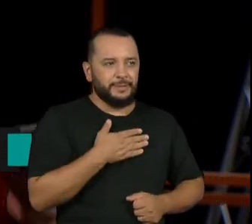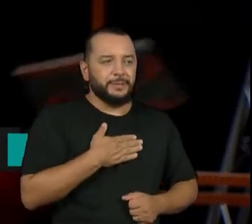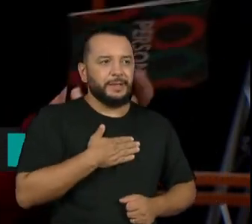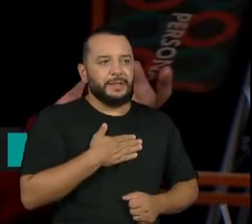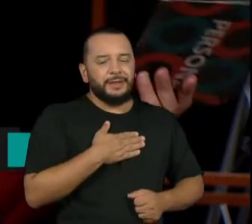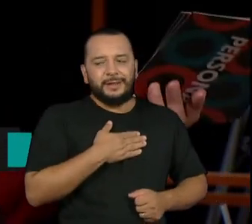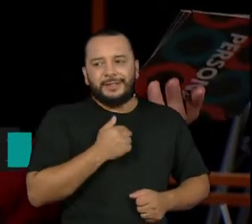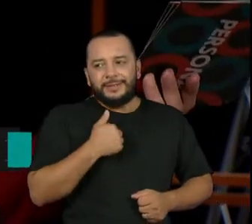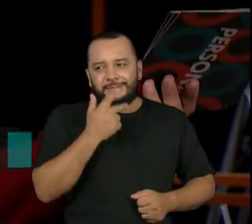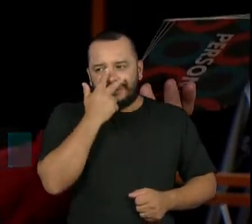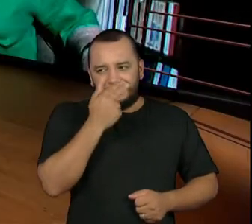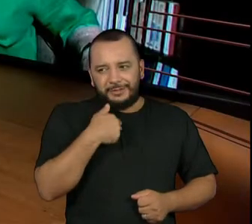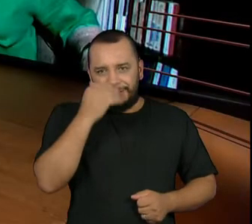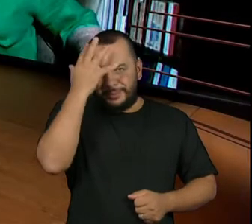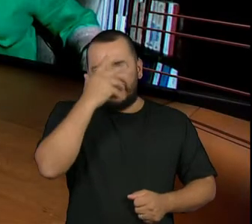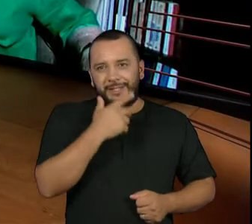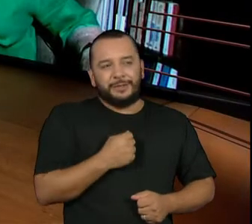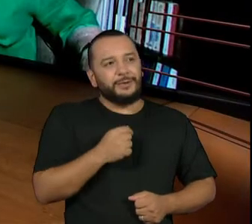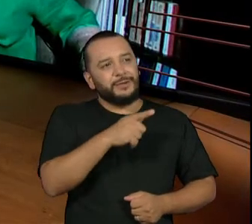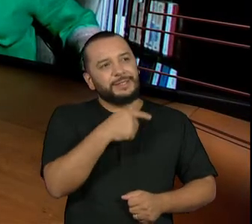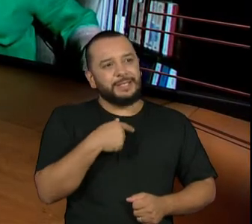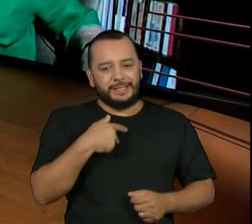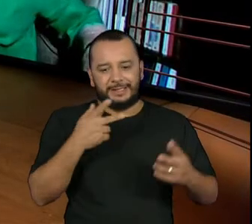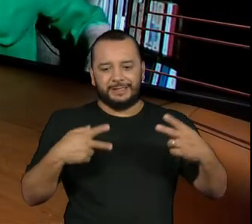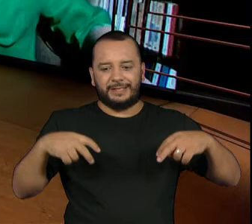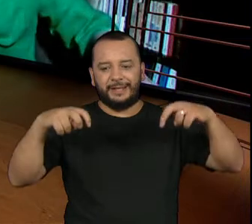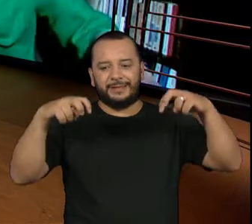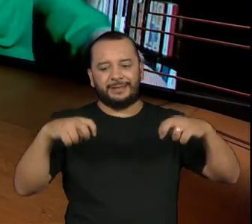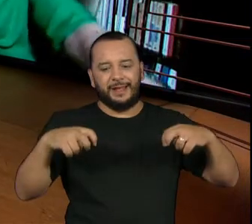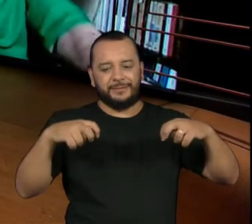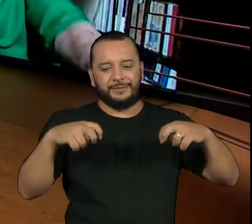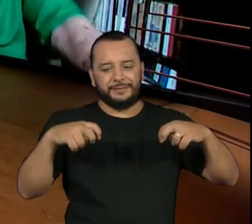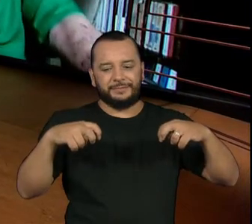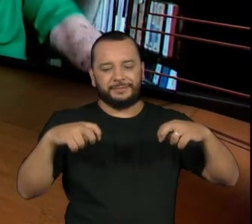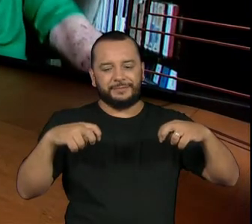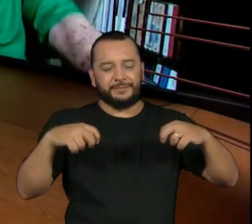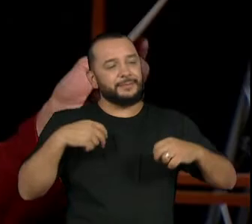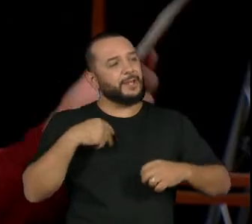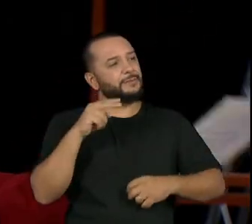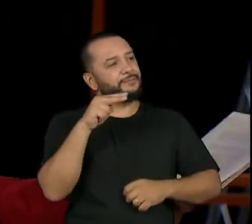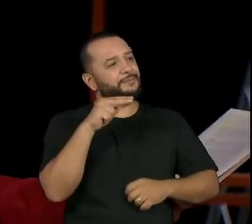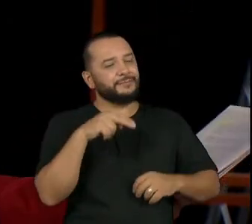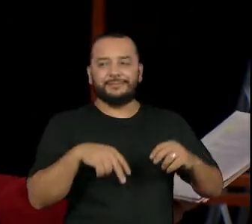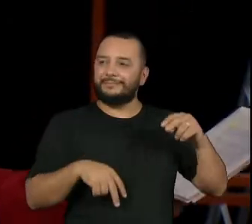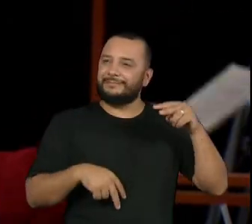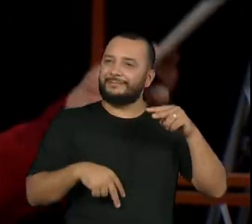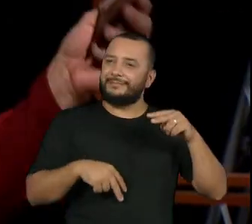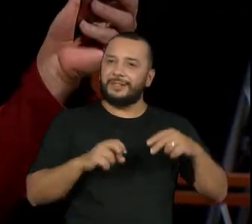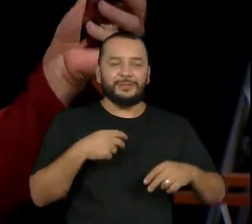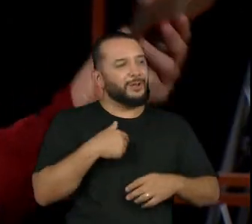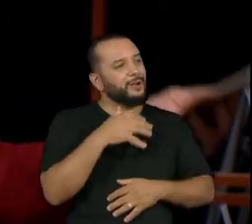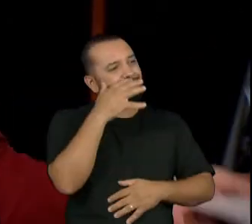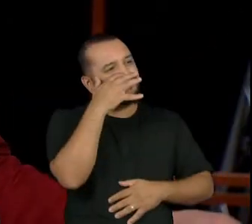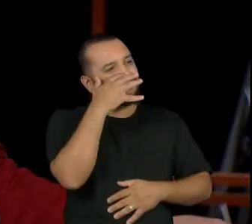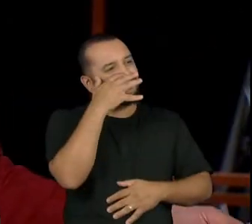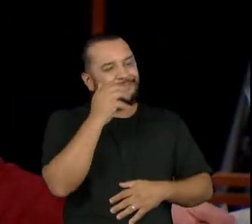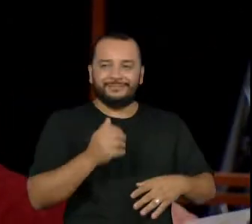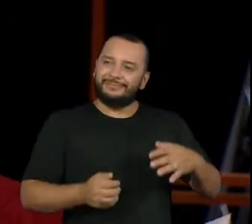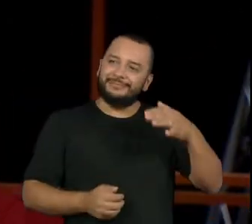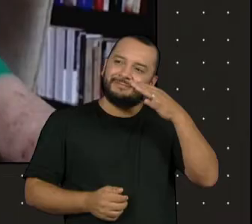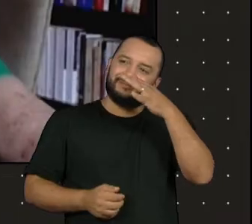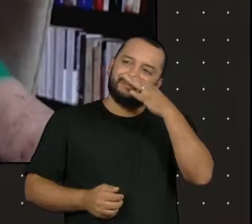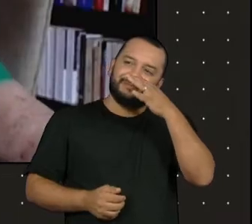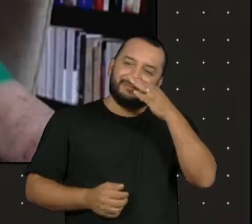vocês muitas vezes sentavam e ficavam quietos, do lado do outro, quietos, mas o prazer de estar